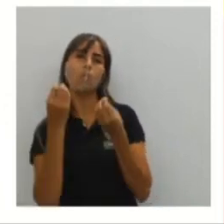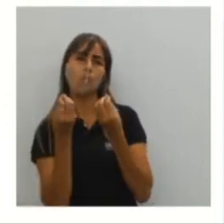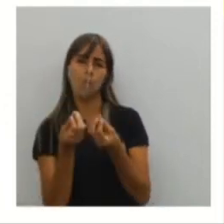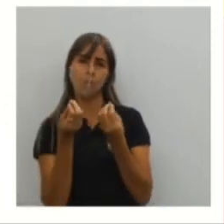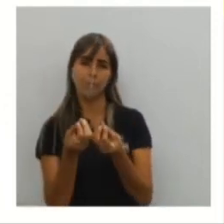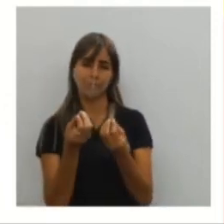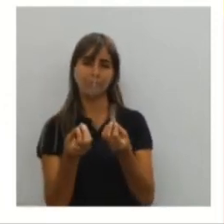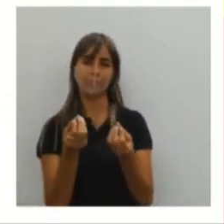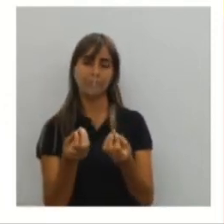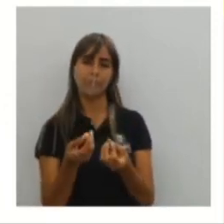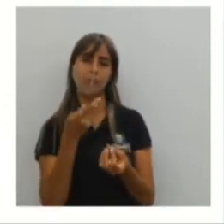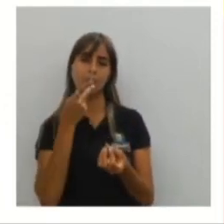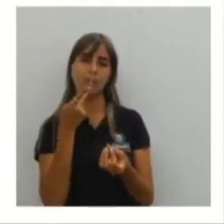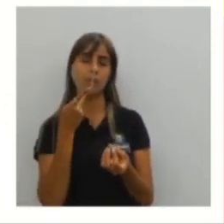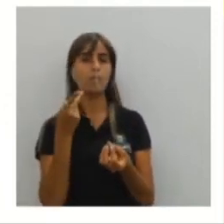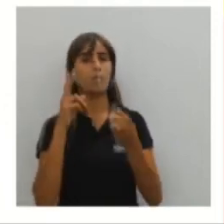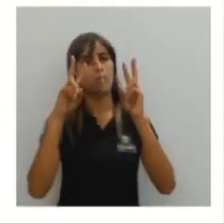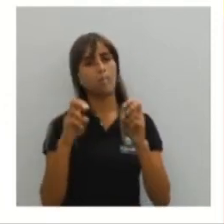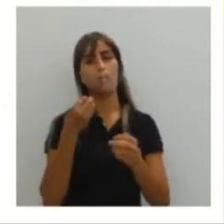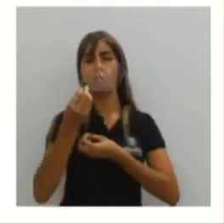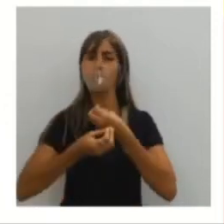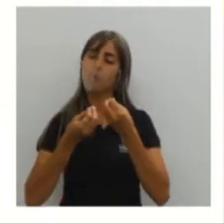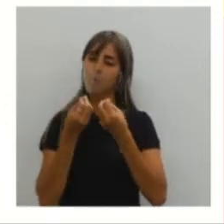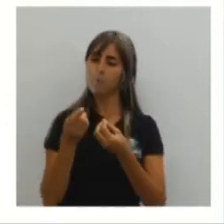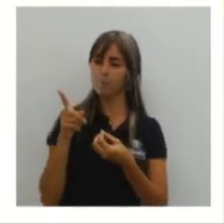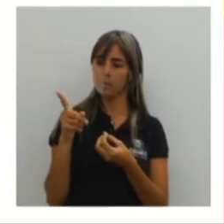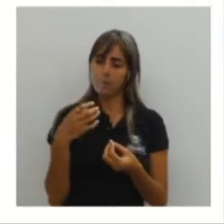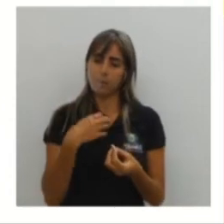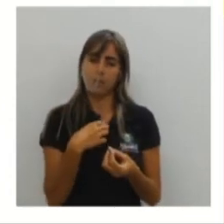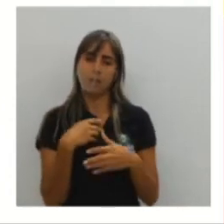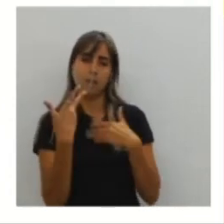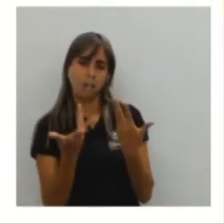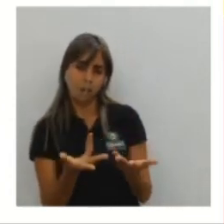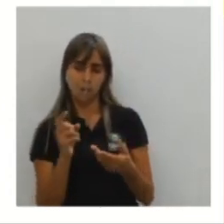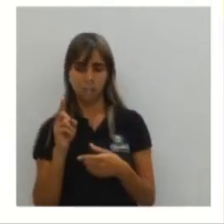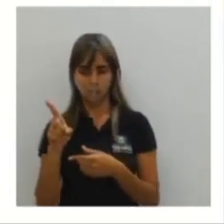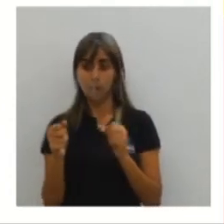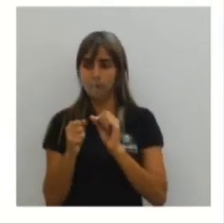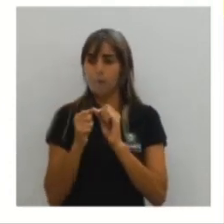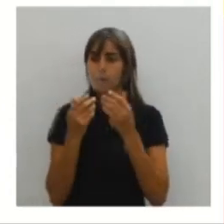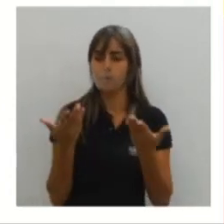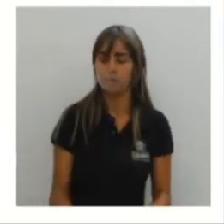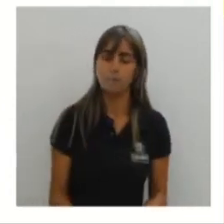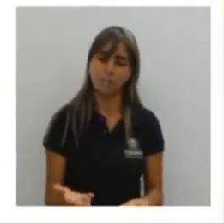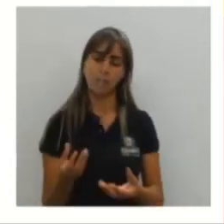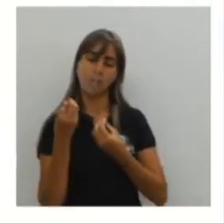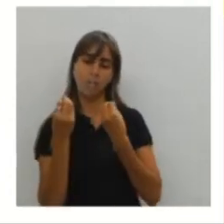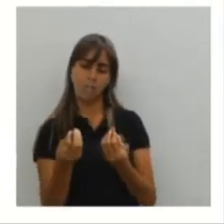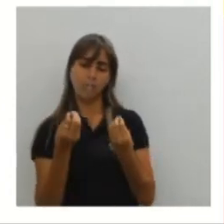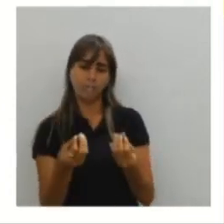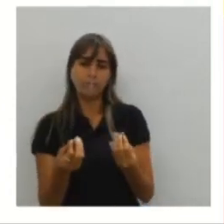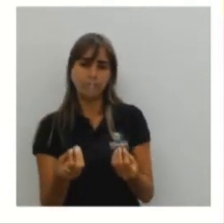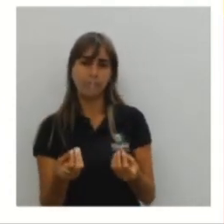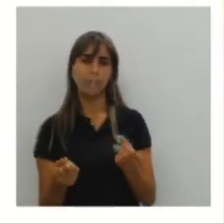tá certo? Falando a respeito de modo. Então, como é que você está? How are you today? Como é que você fez isso? How did you do that?